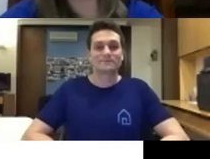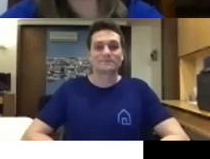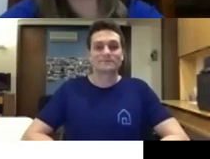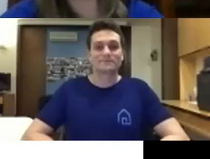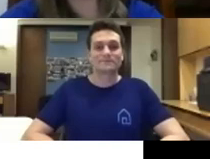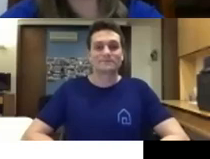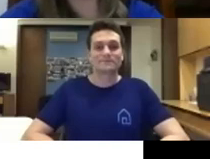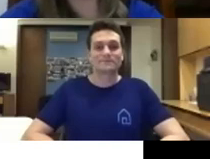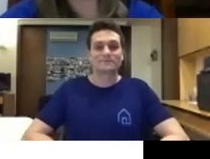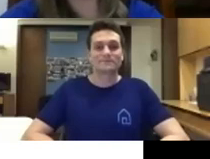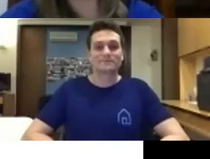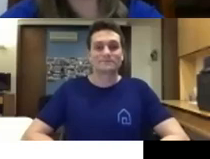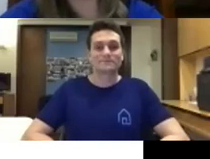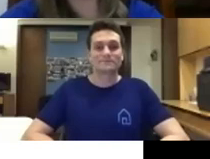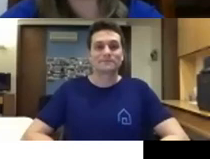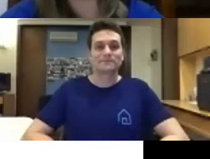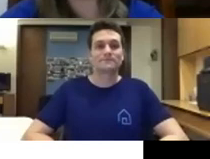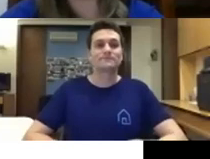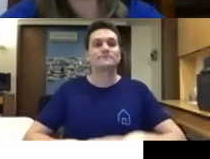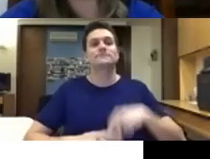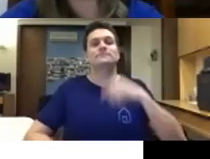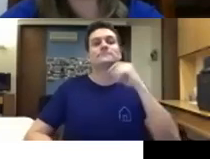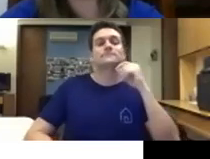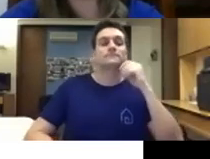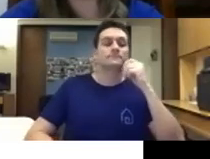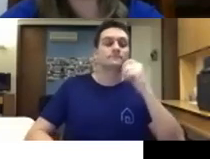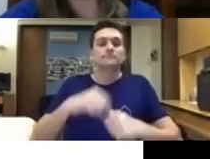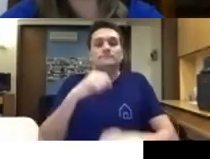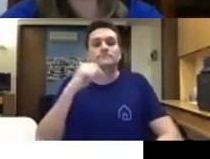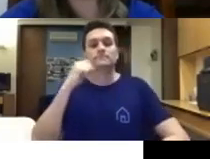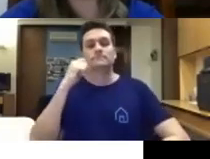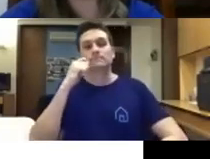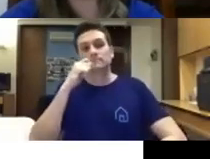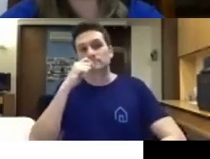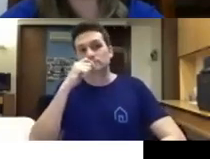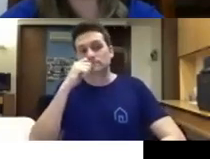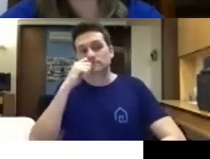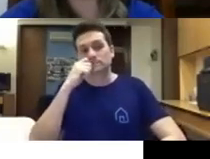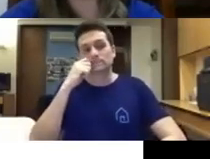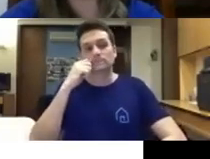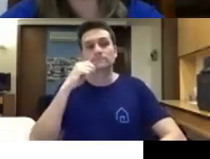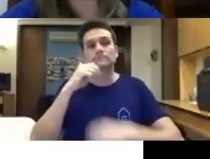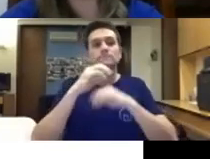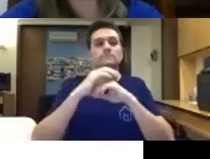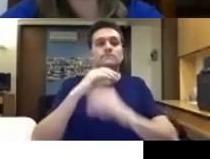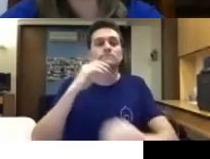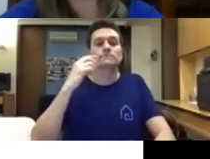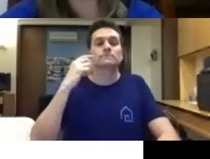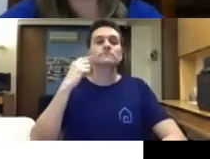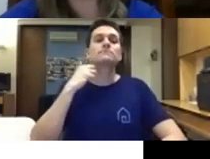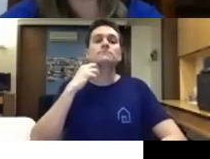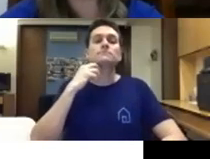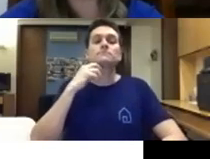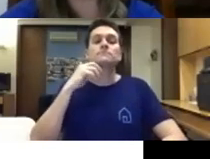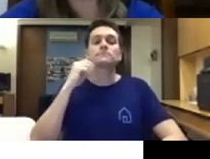Aqui o Mário fez uma pergunta interessante, Vanessa, se tu quiser falar rapidamente. A redução do spalling com